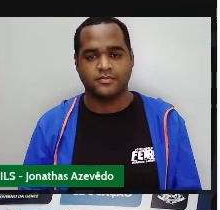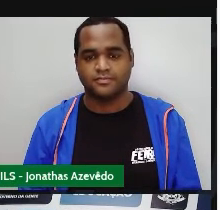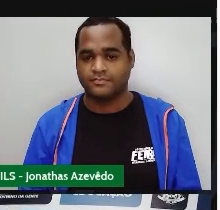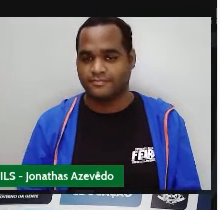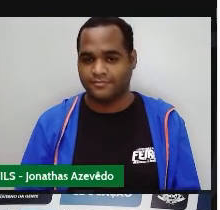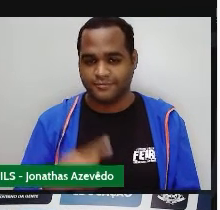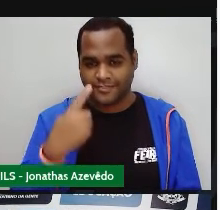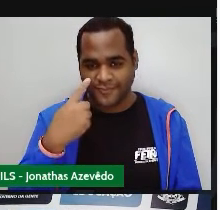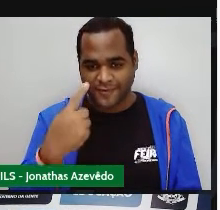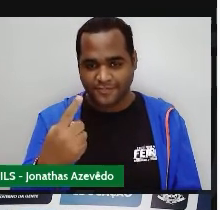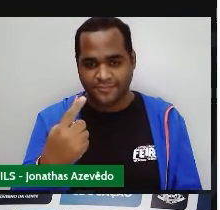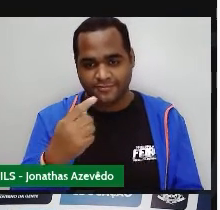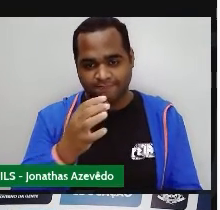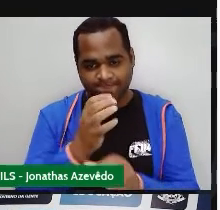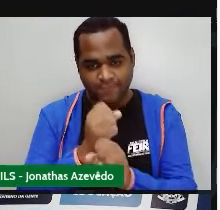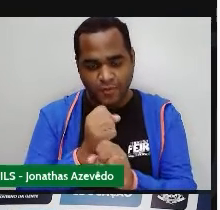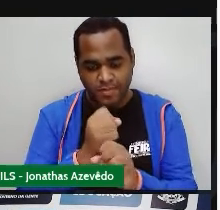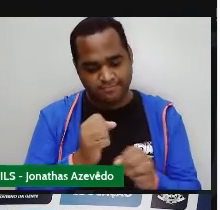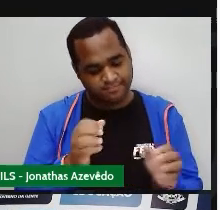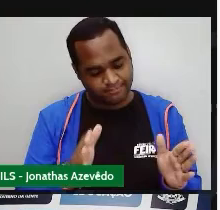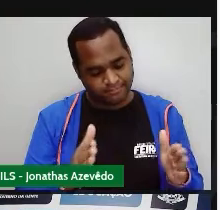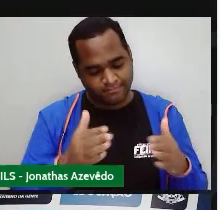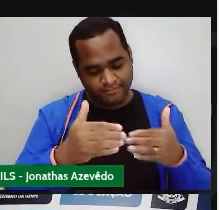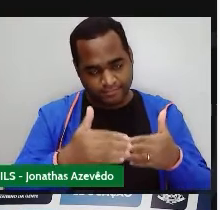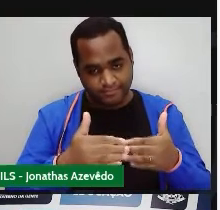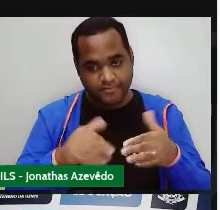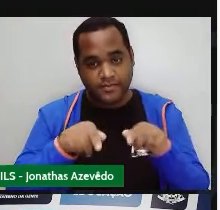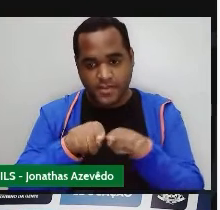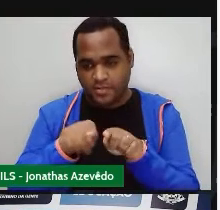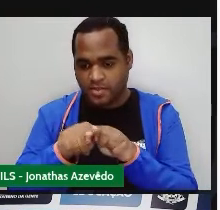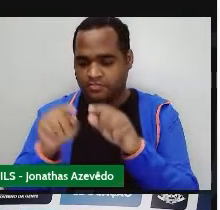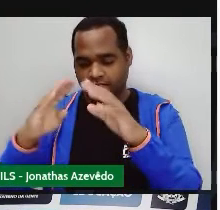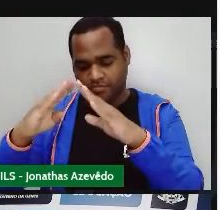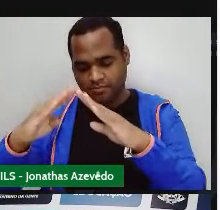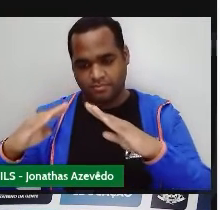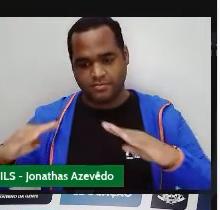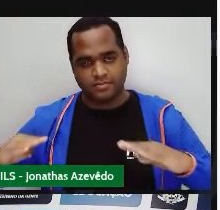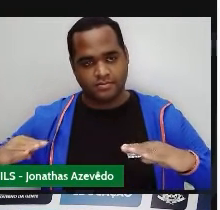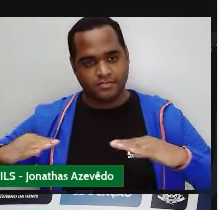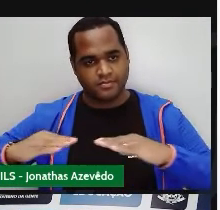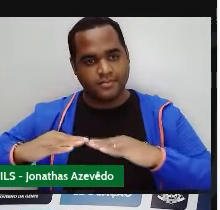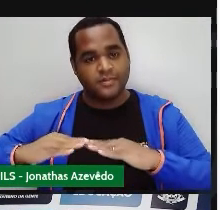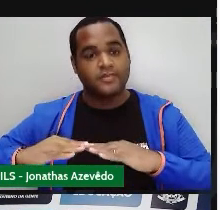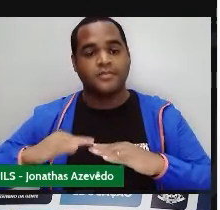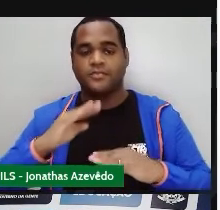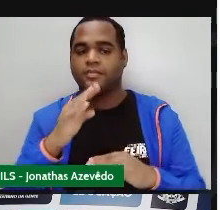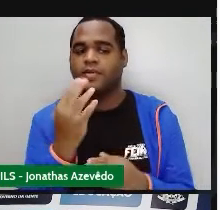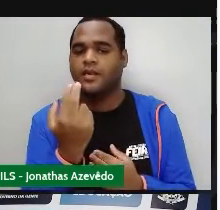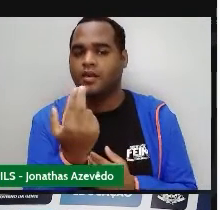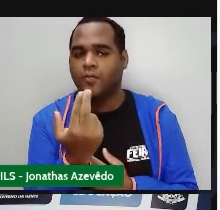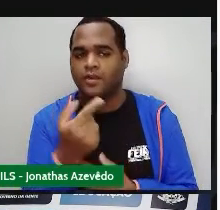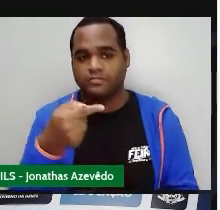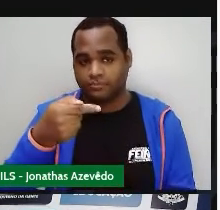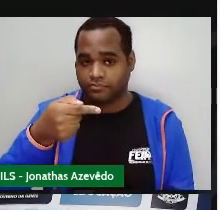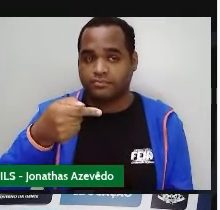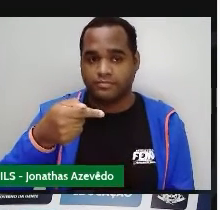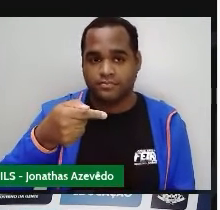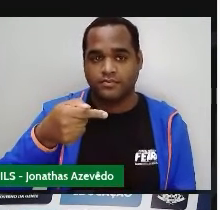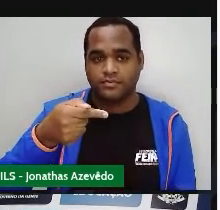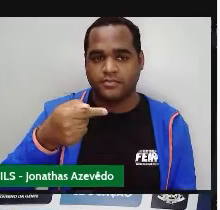e olha só quantidade de cubos mais quantidade de pirâmides = 7